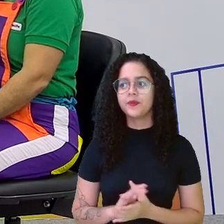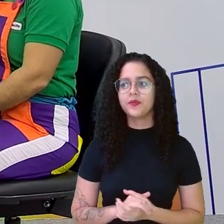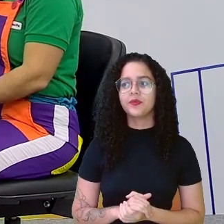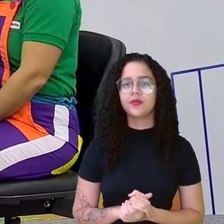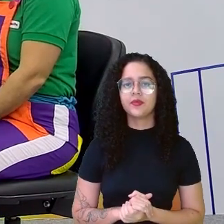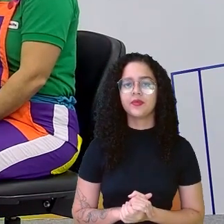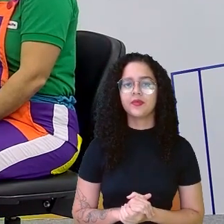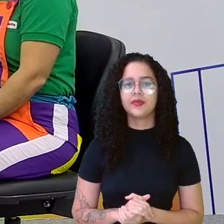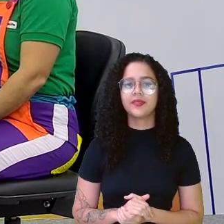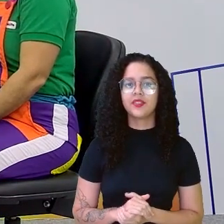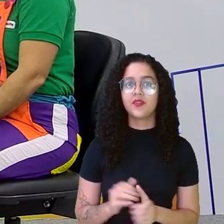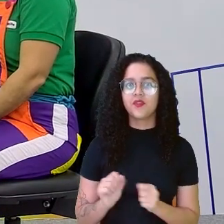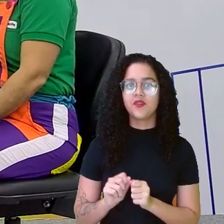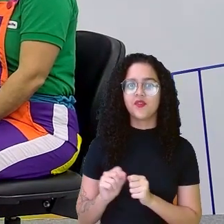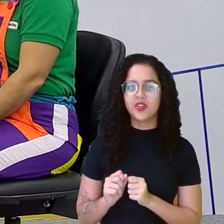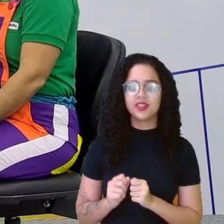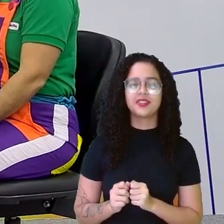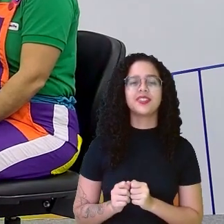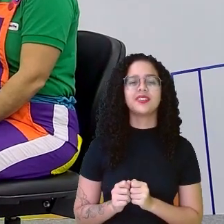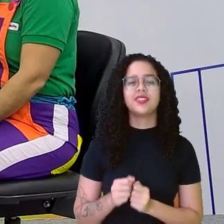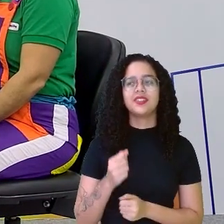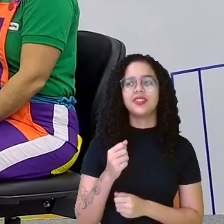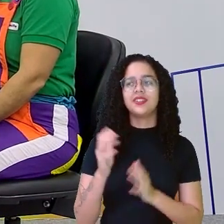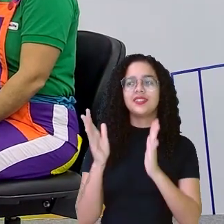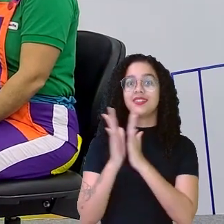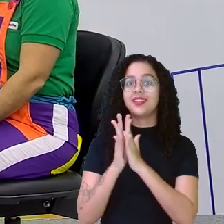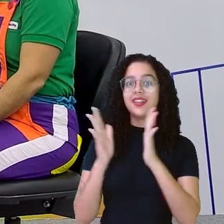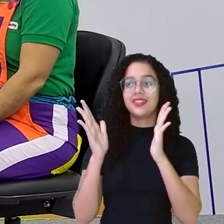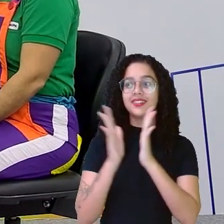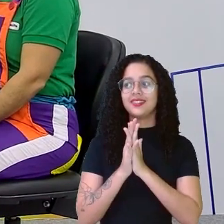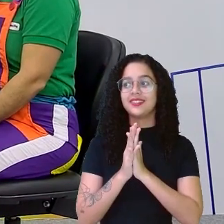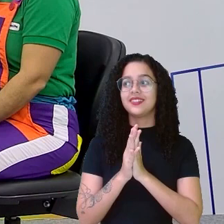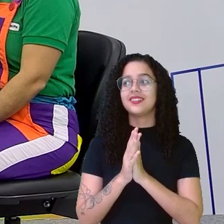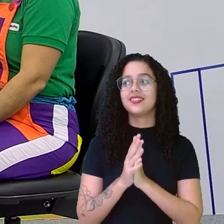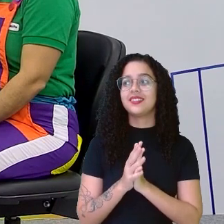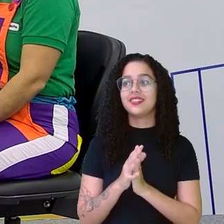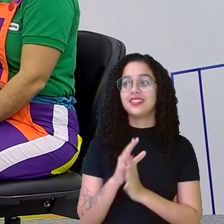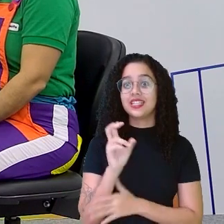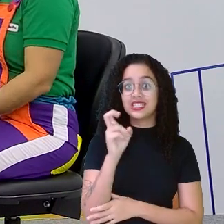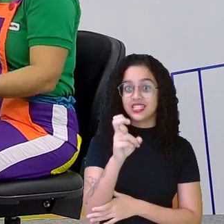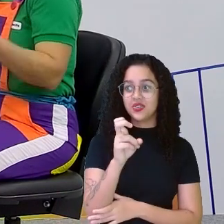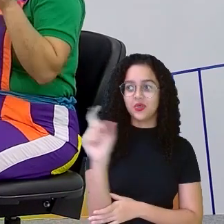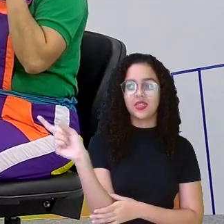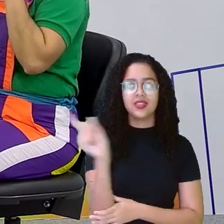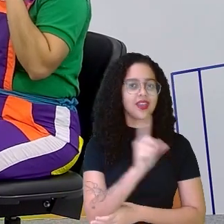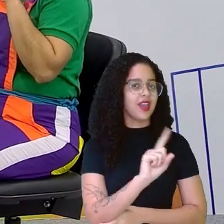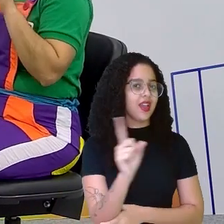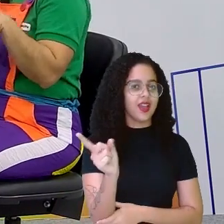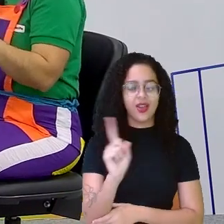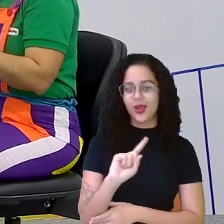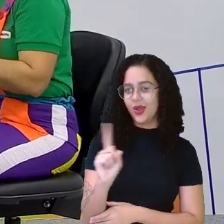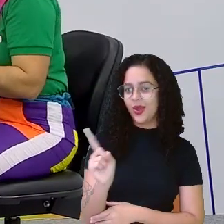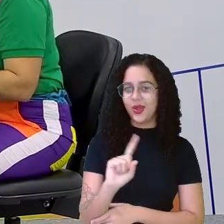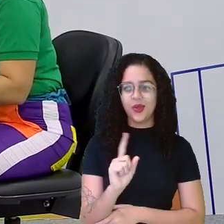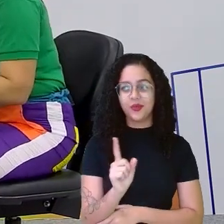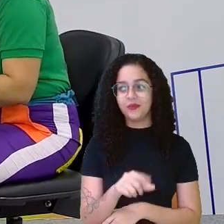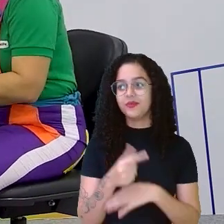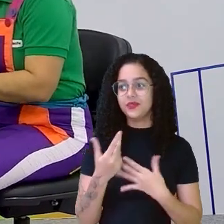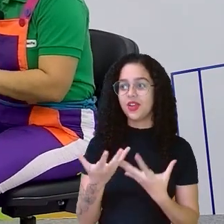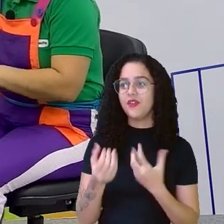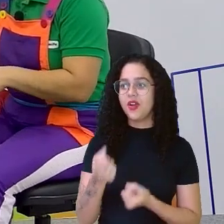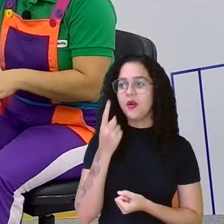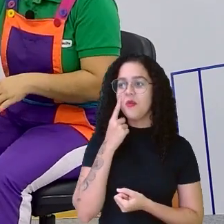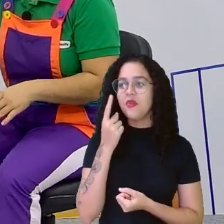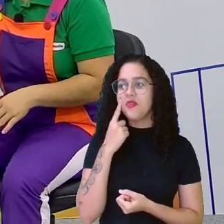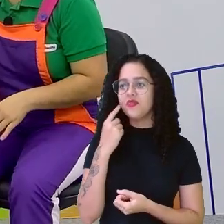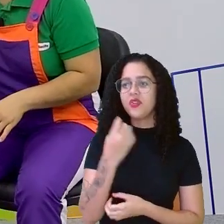Faz aí pra gente ver se é. Saci. São cinco pedacinhos? Não. E vamos ver